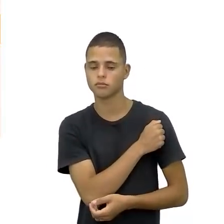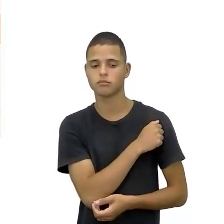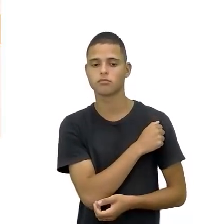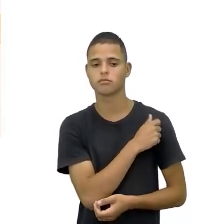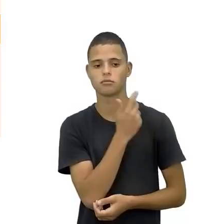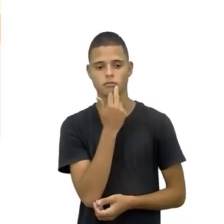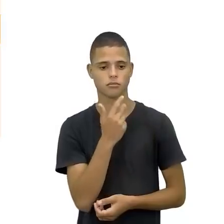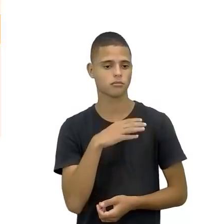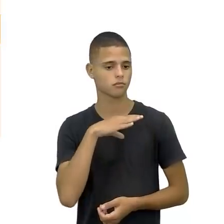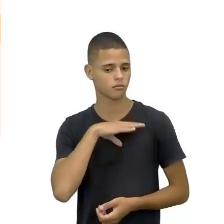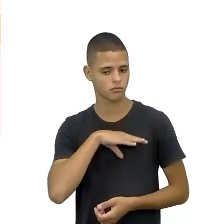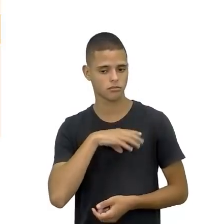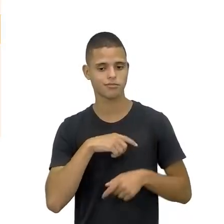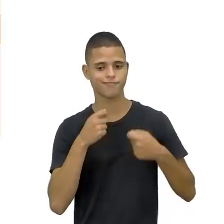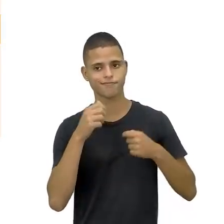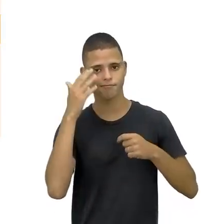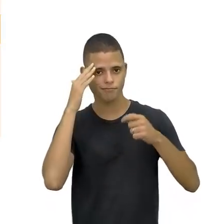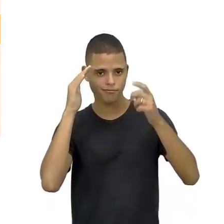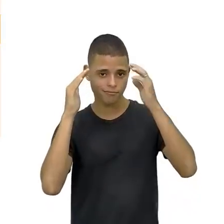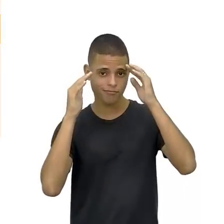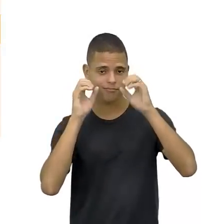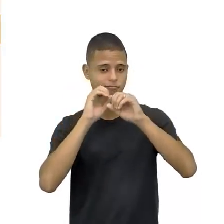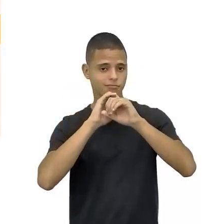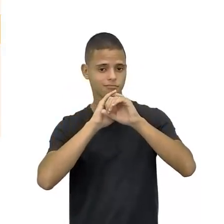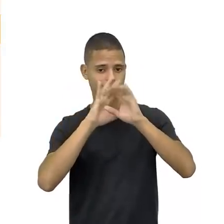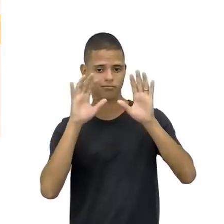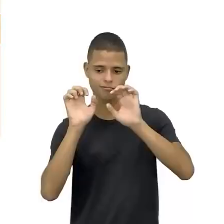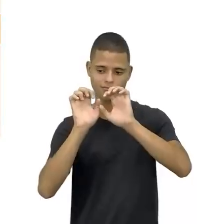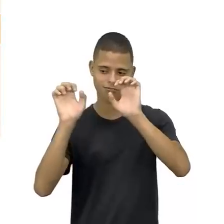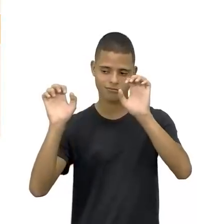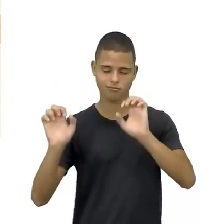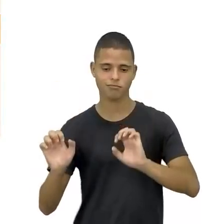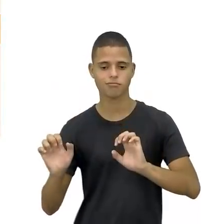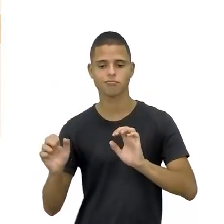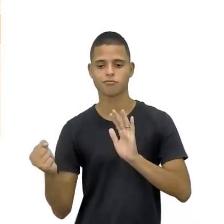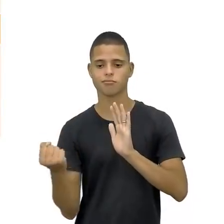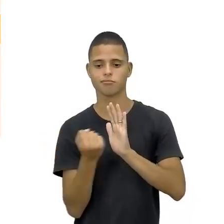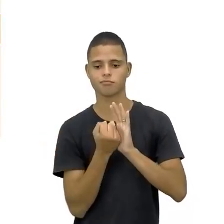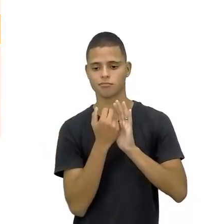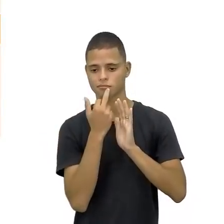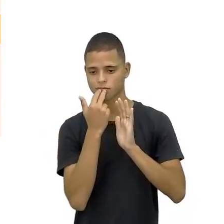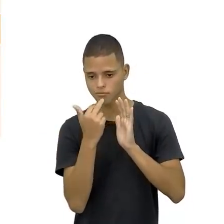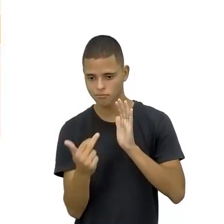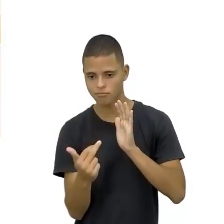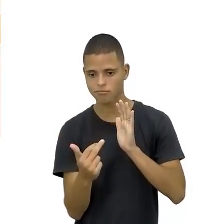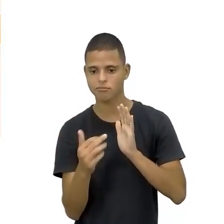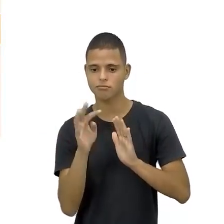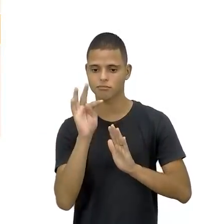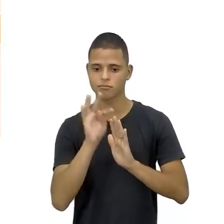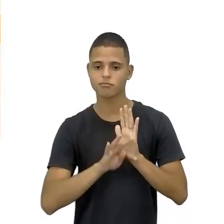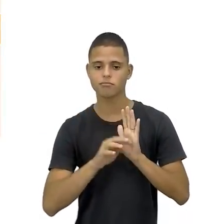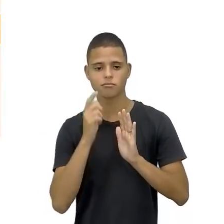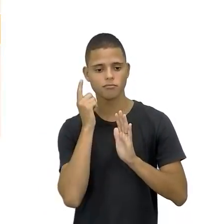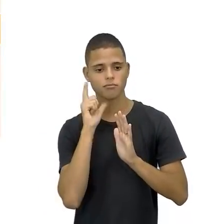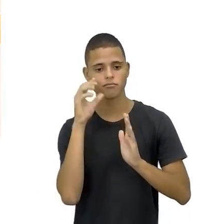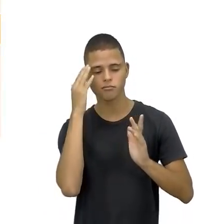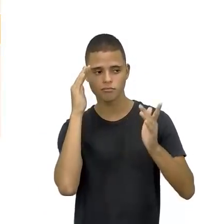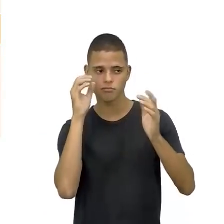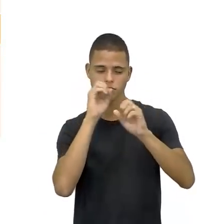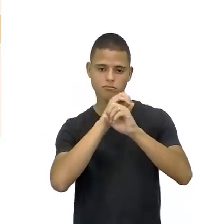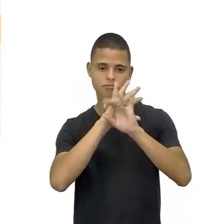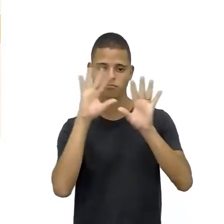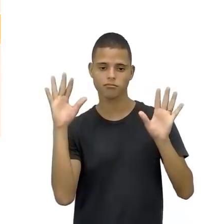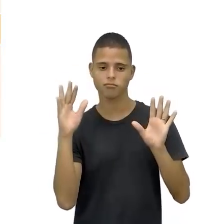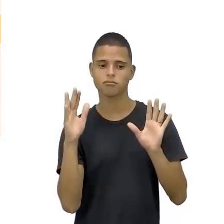a estrutura e as marcas linguísticas, né, desses textos para que eles possam interpretar de forma mais adequada em